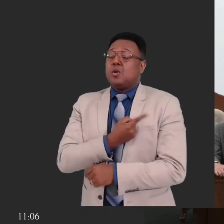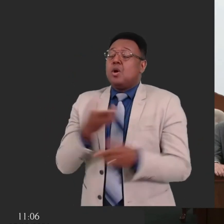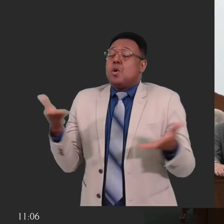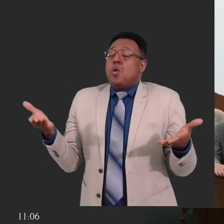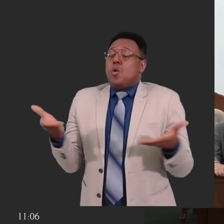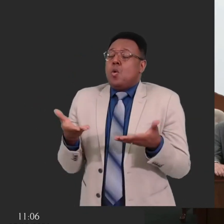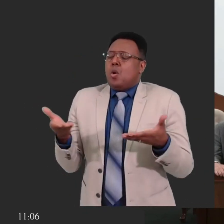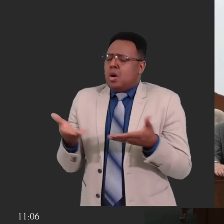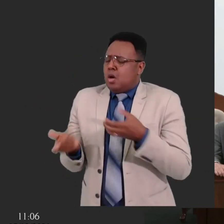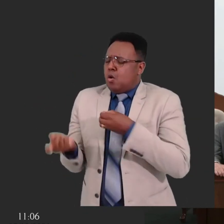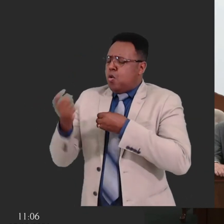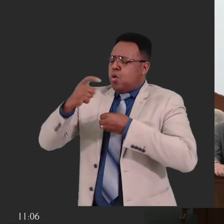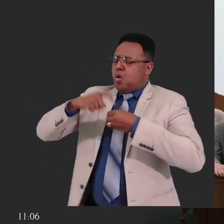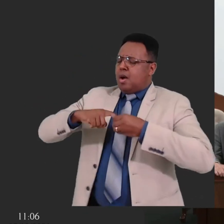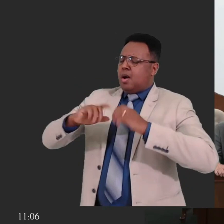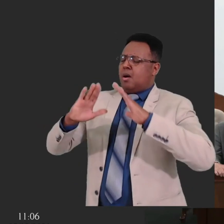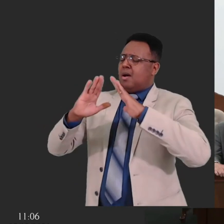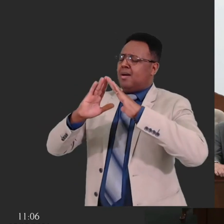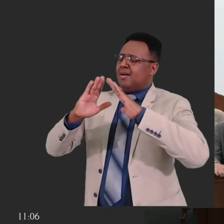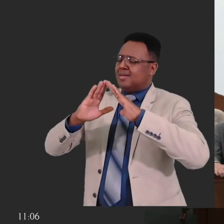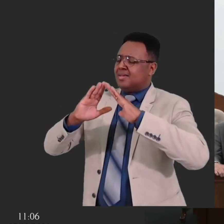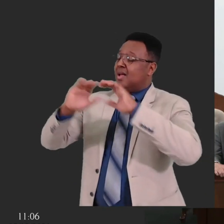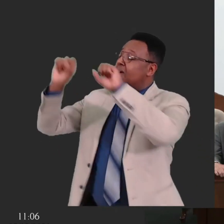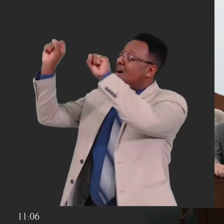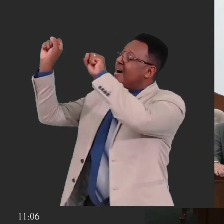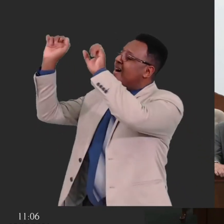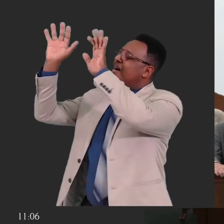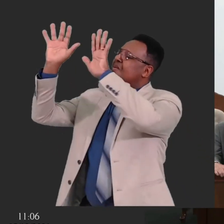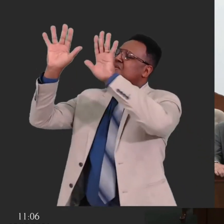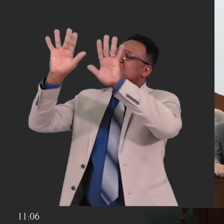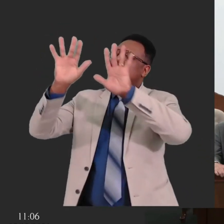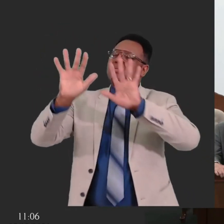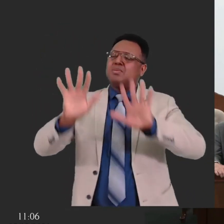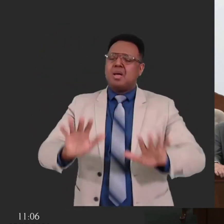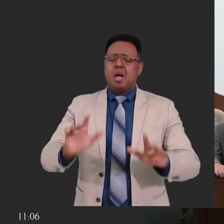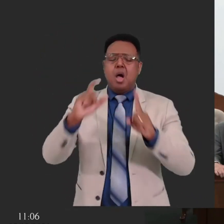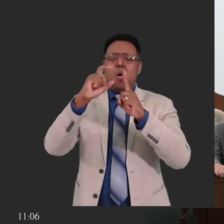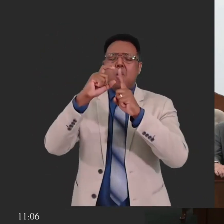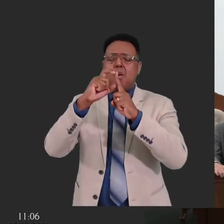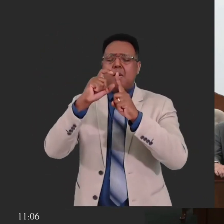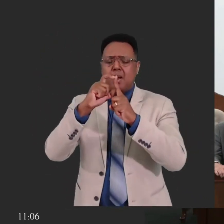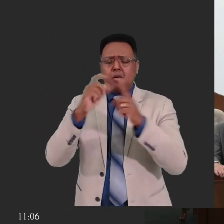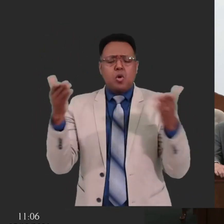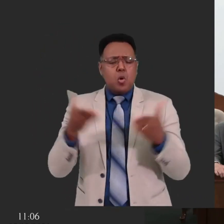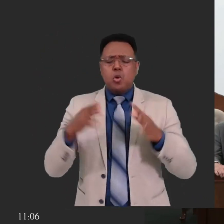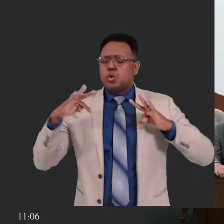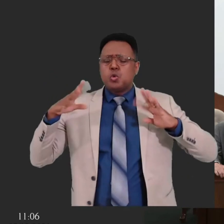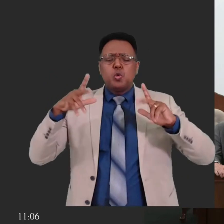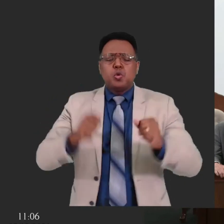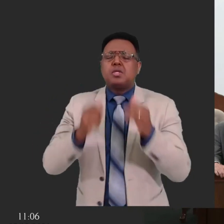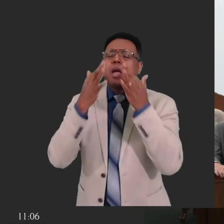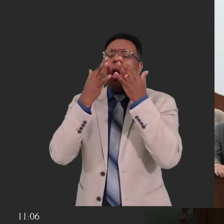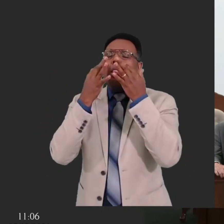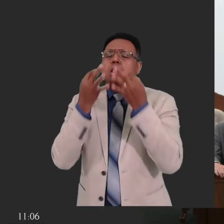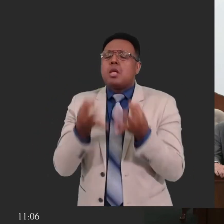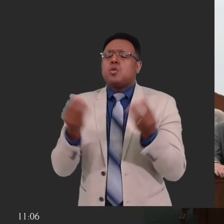palavra, Senhor. Onde foi ouvida a tua palavra, ela vai fazer obras, porque